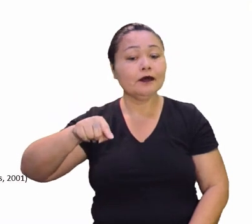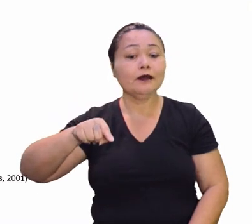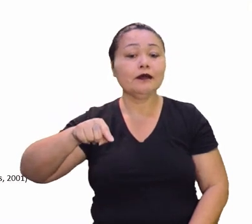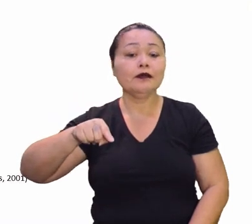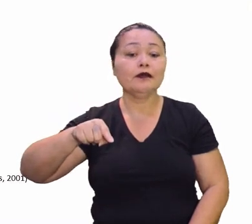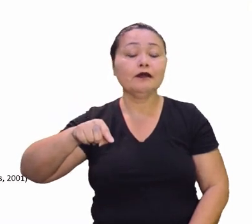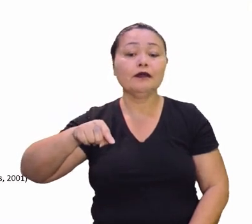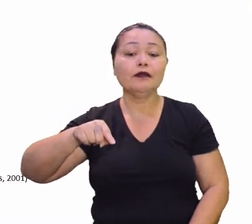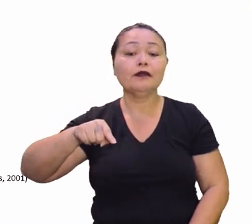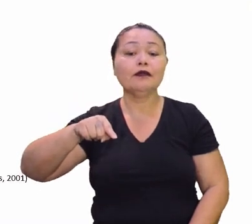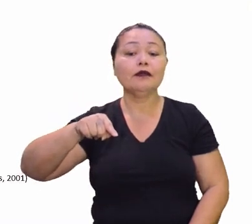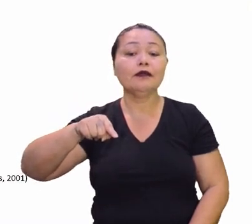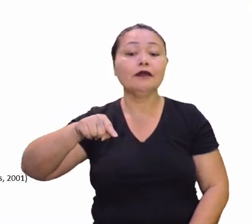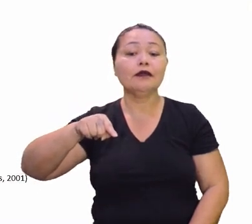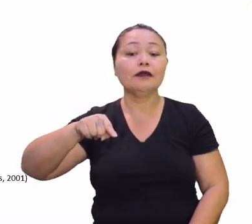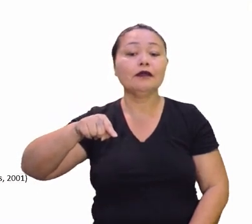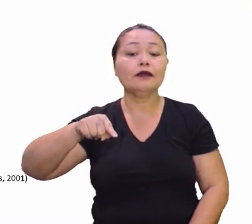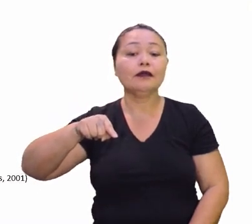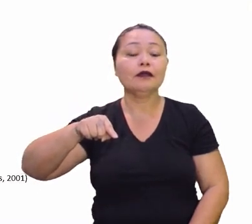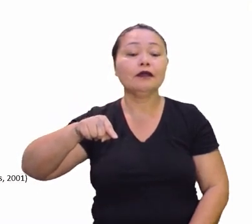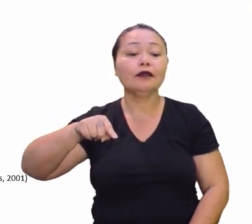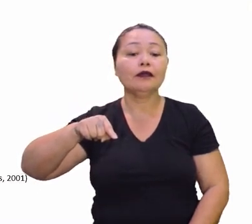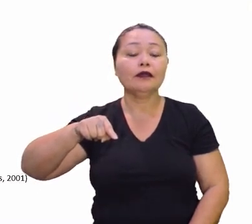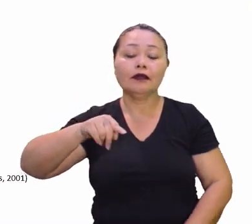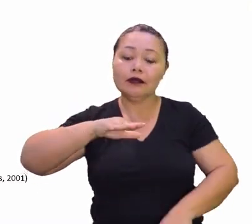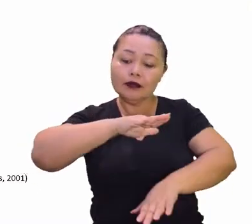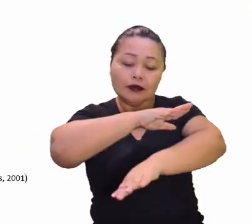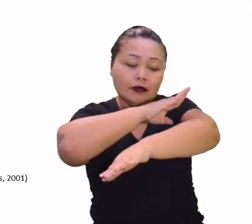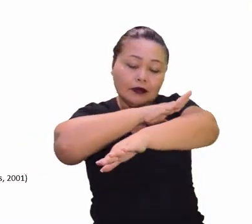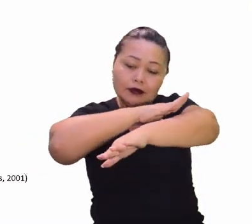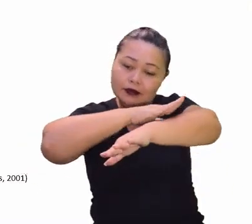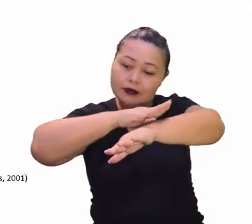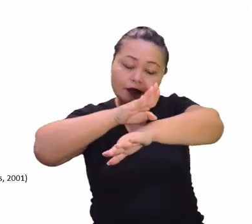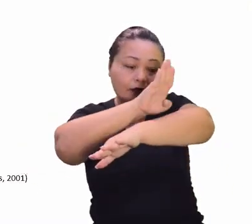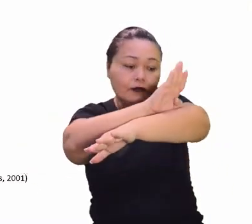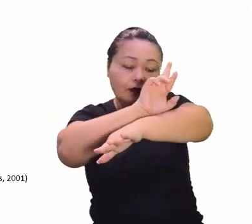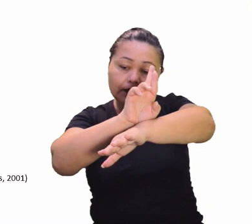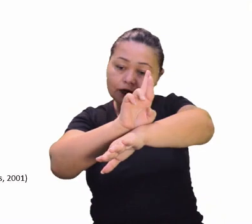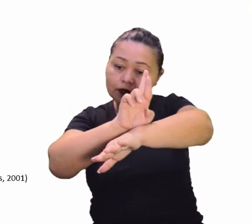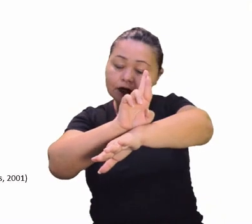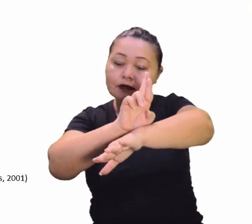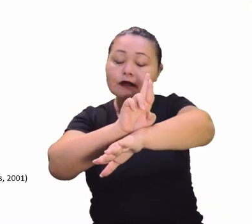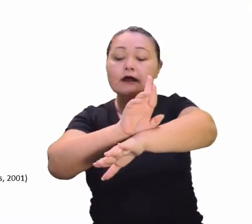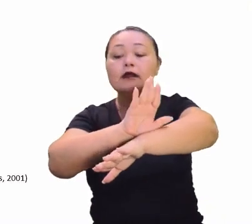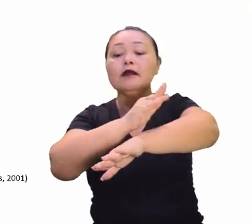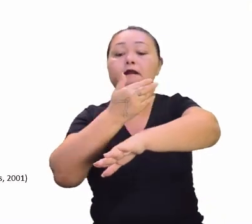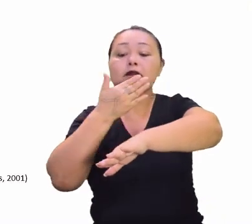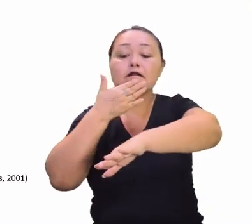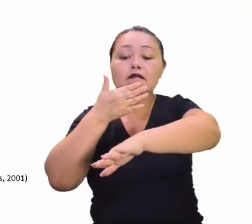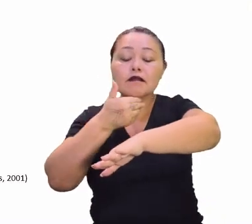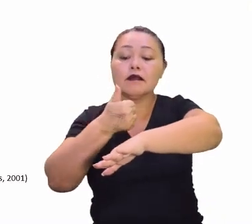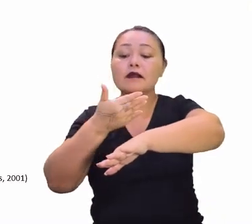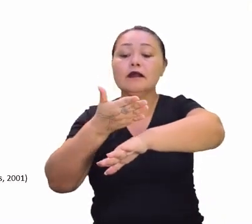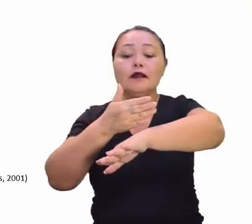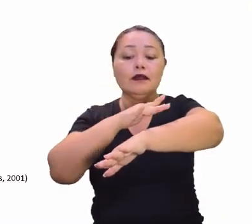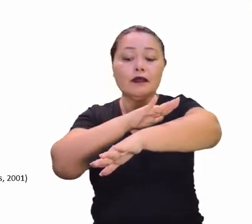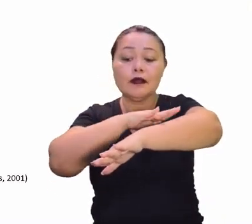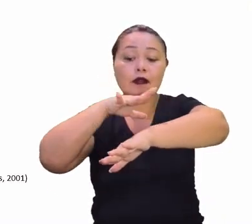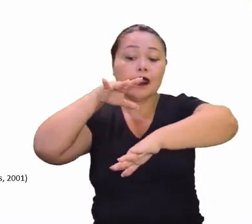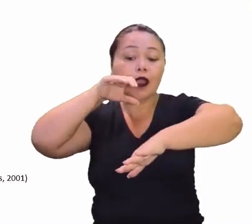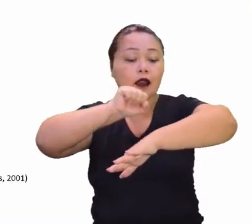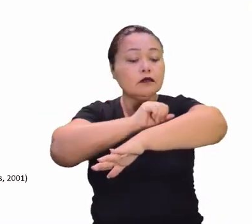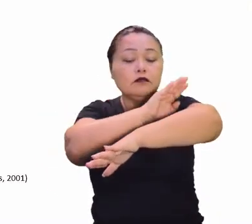é tornar essa BR mais confortável,